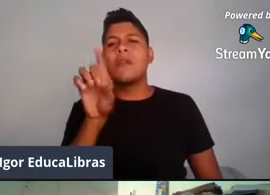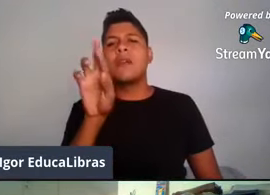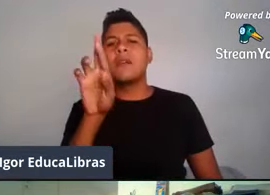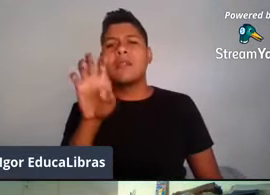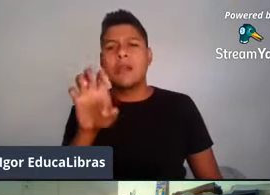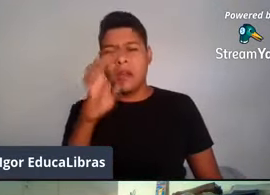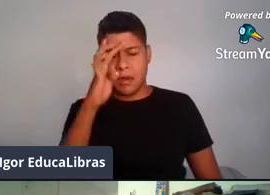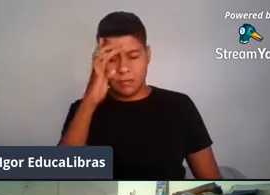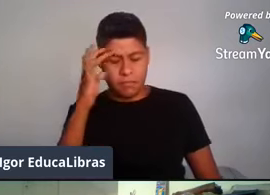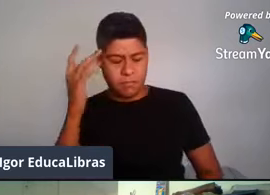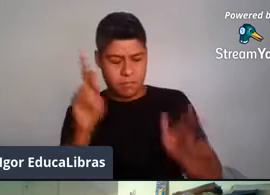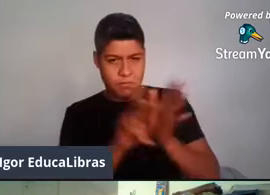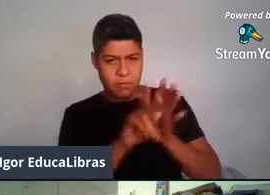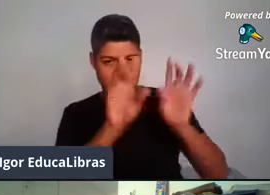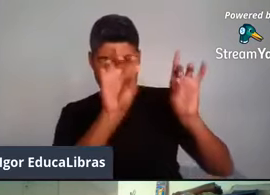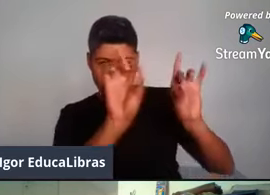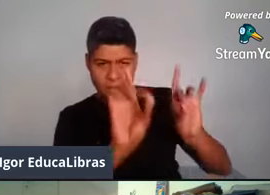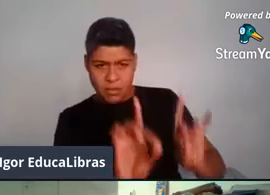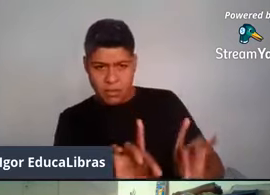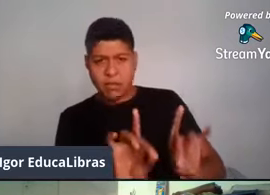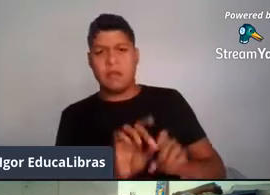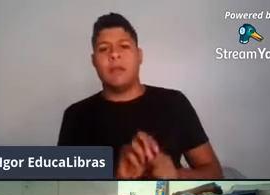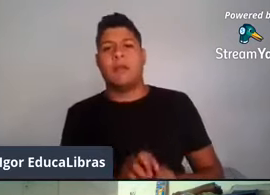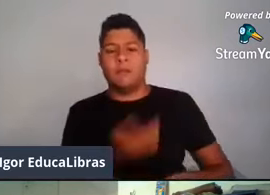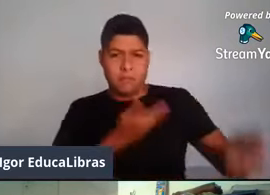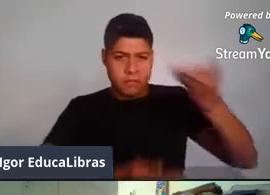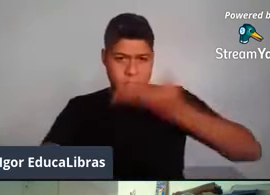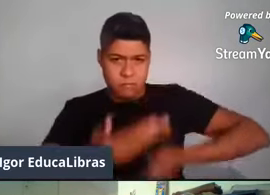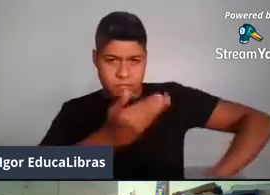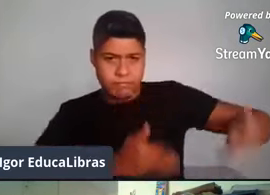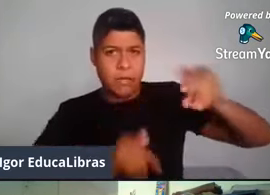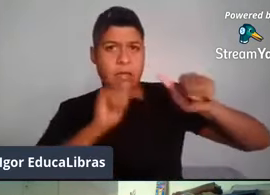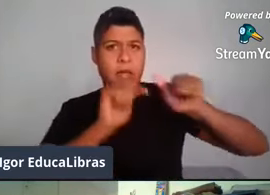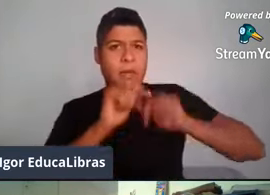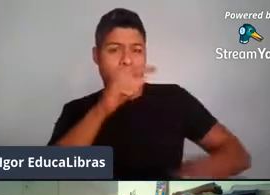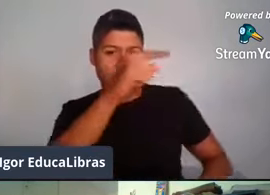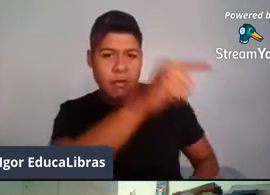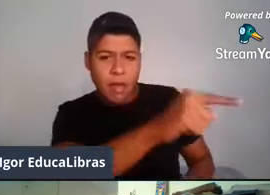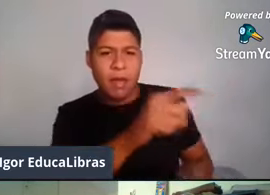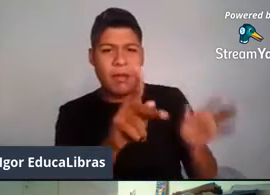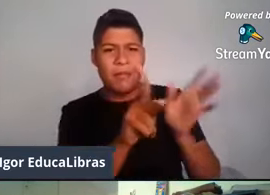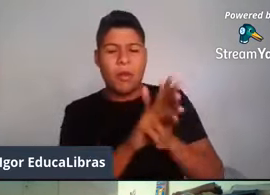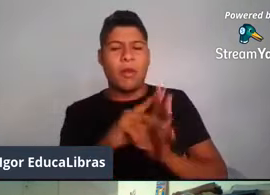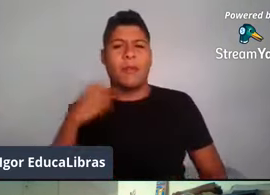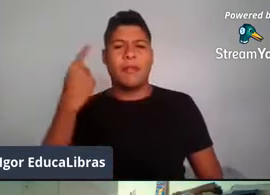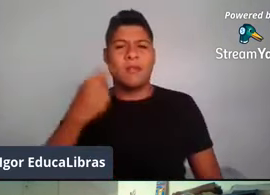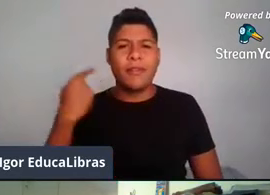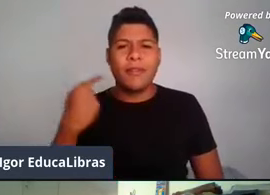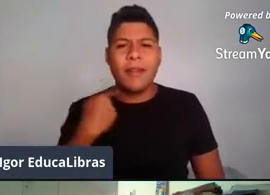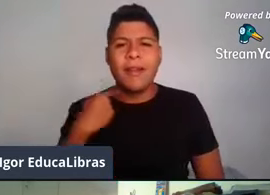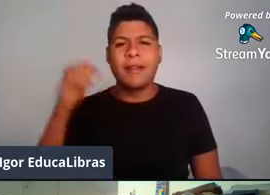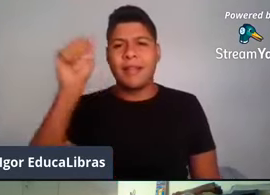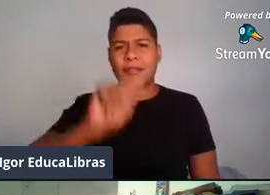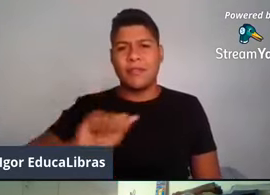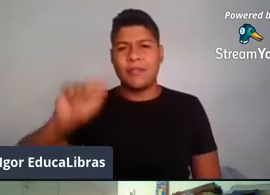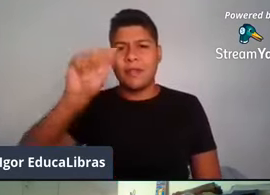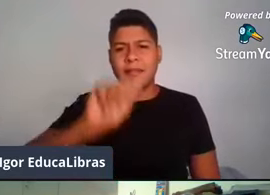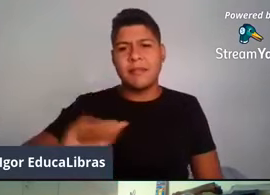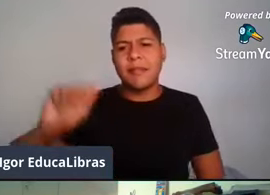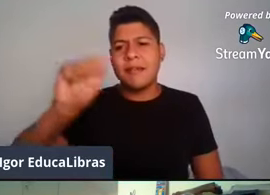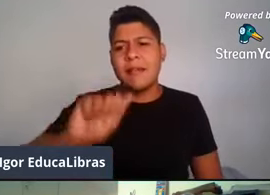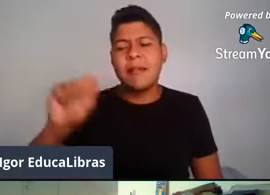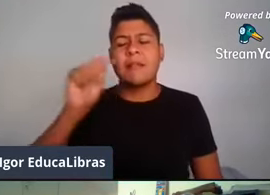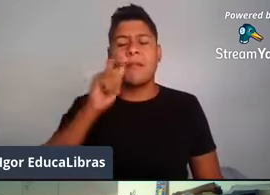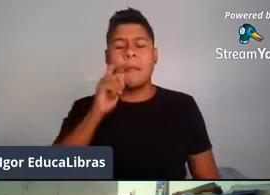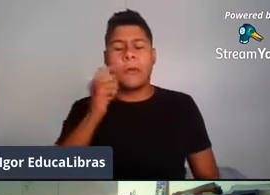deficiência. Conseguimos fazer uma rede boa de trabalho lá também, com a Ordem dos Advogados, com a Associação Comercial, com